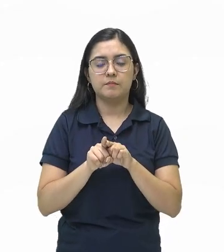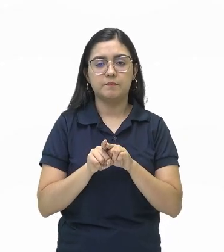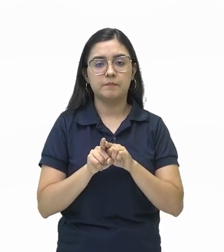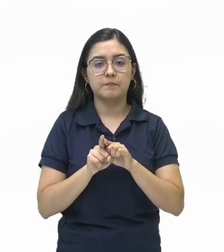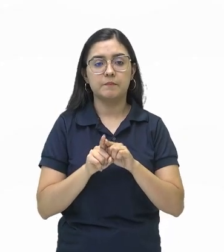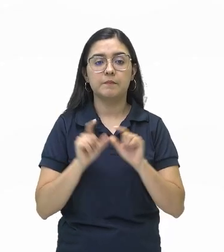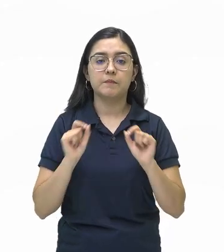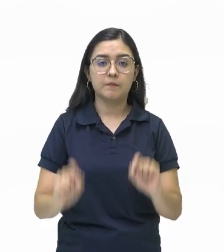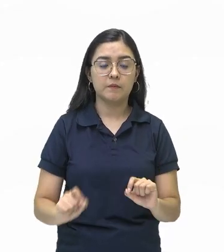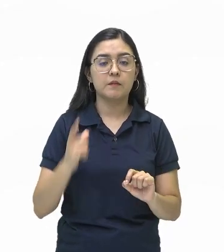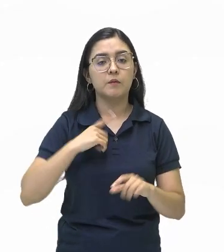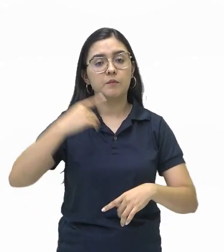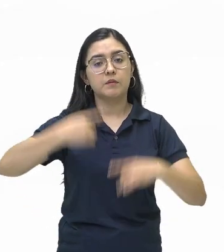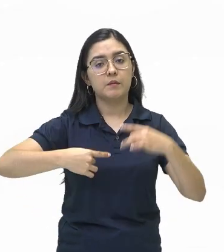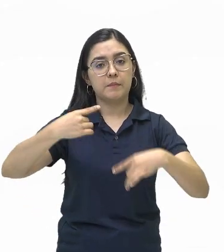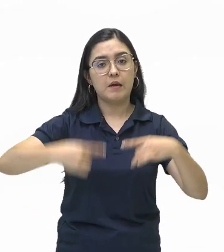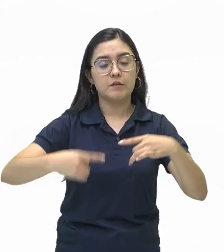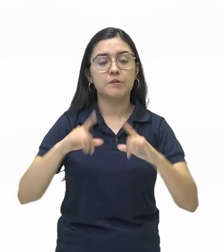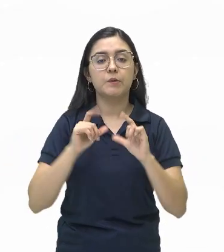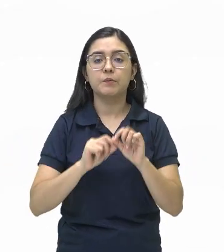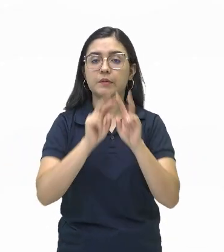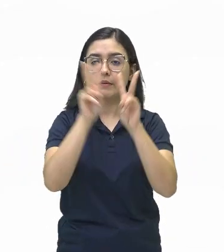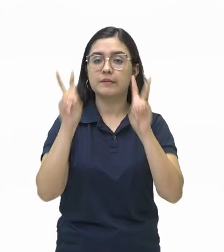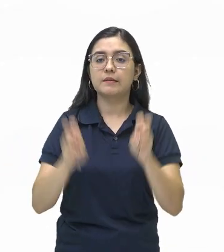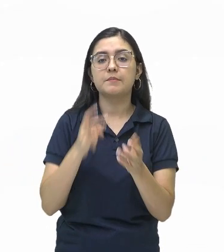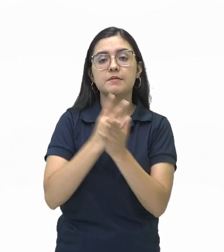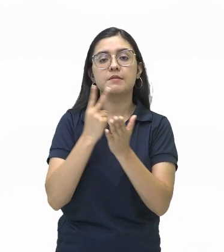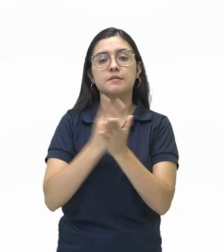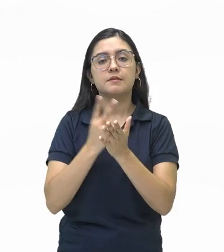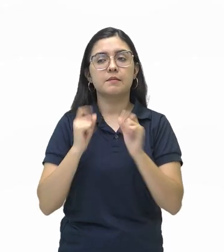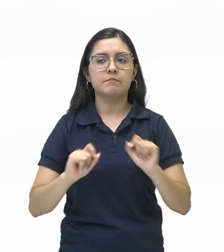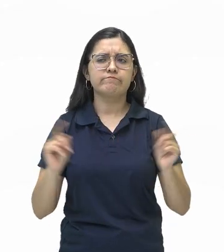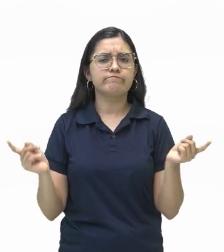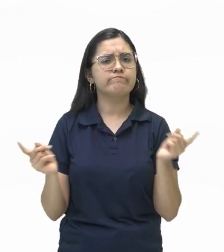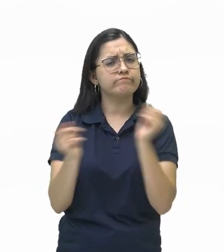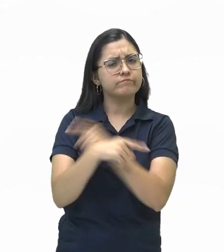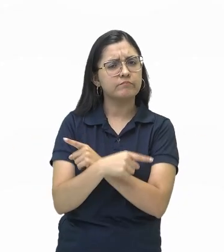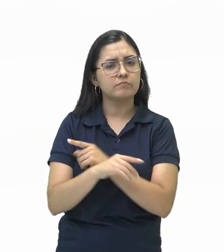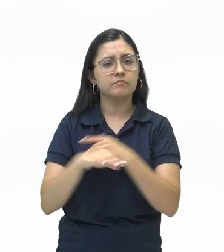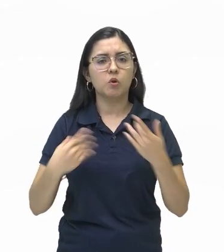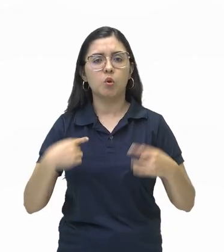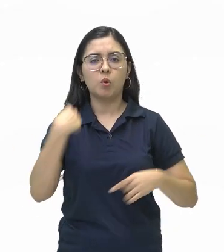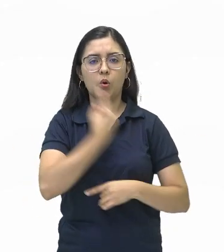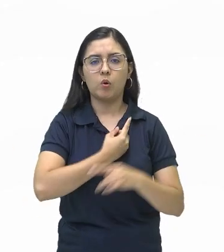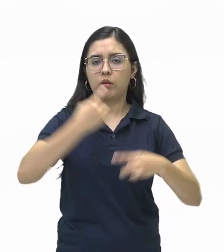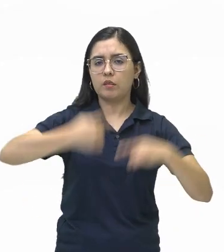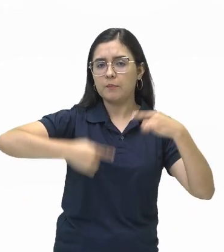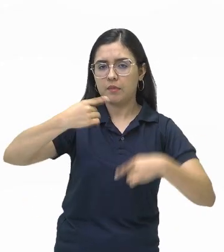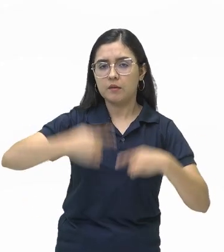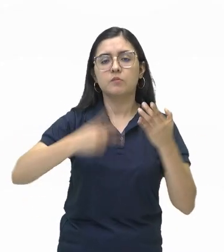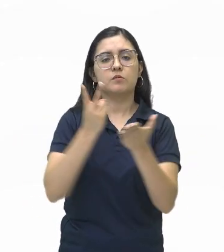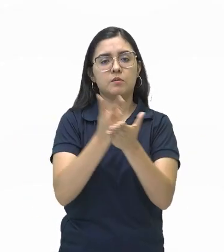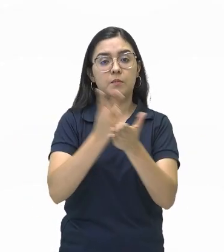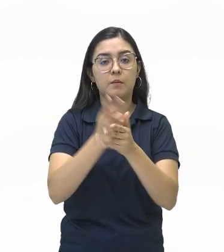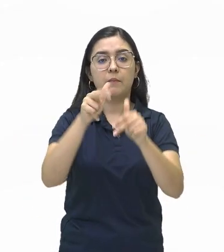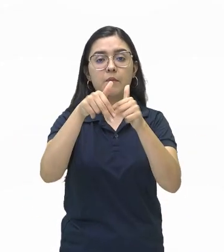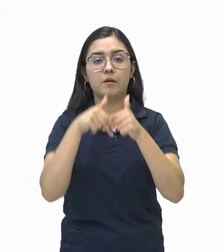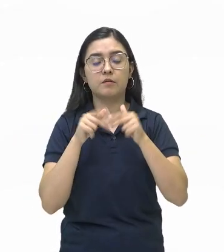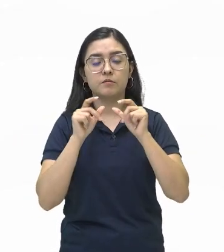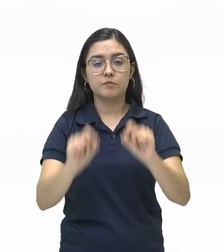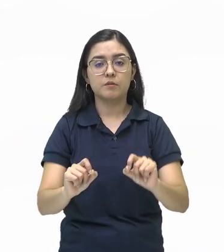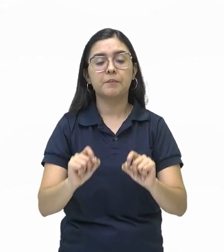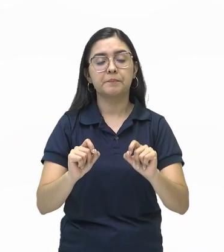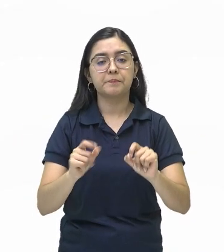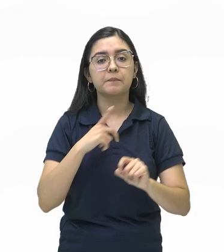que faz com que o debate seja um tema sempre muito controverso. A gente acaba debatendo muito isso daí por causa dessa